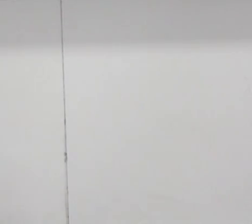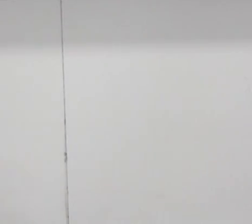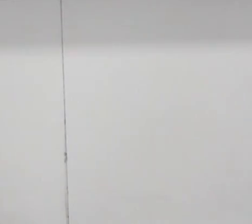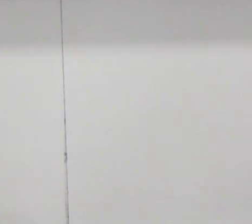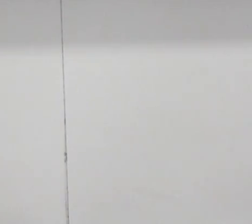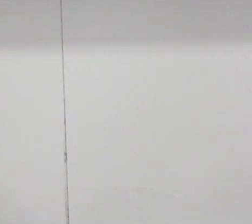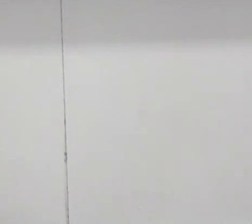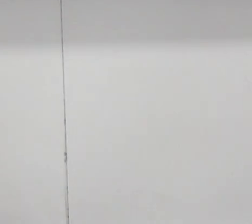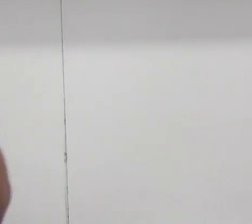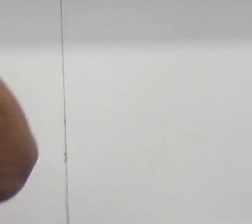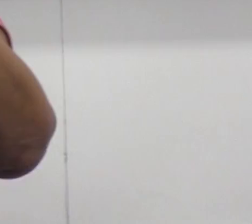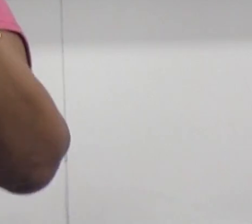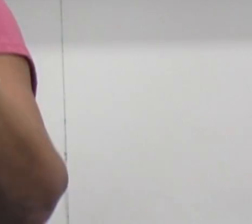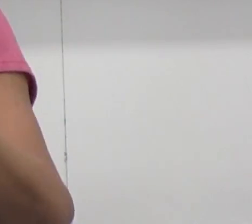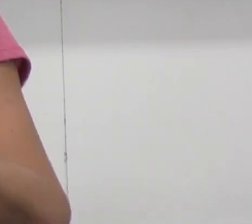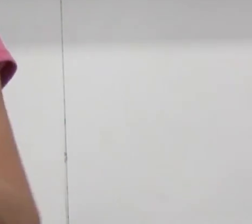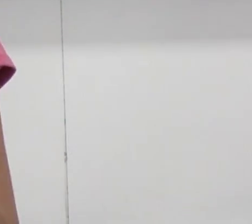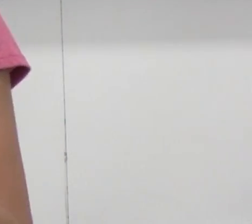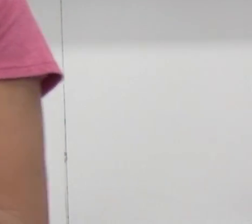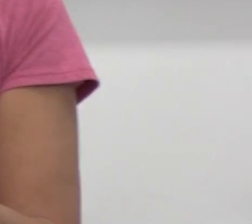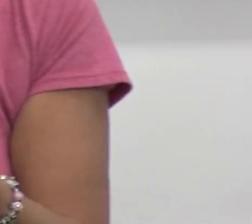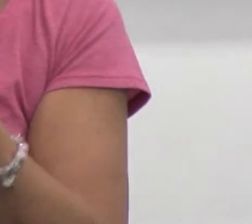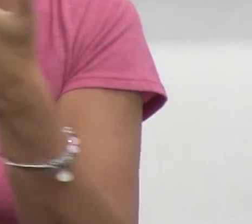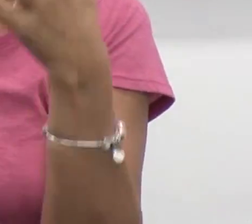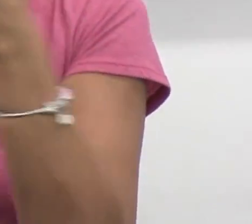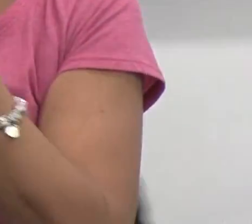Ah, tem um grupo. Interessante.